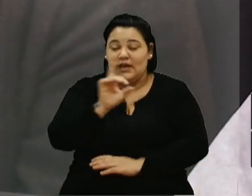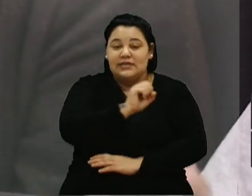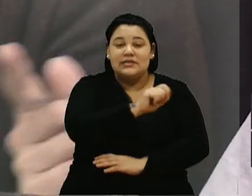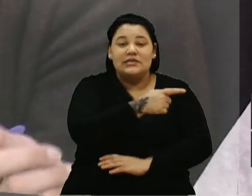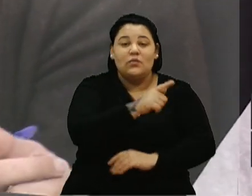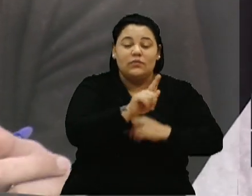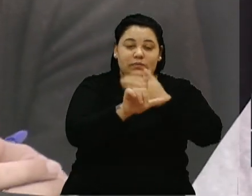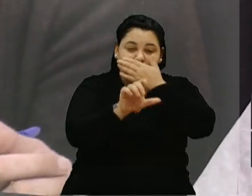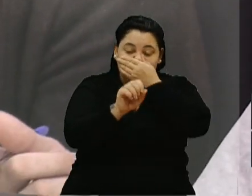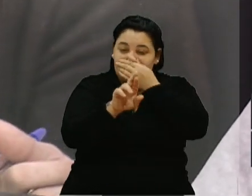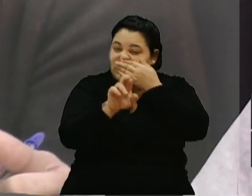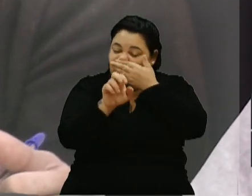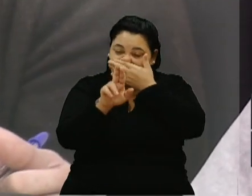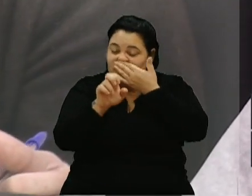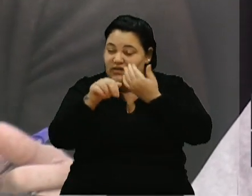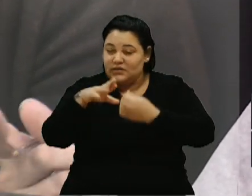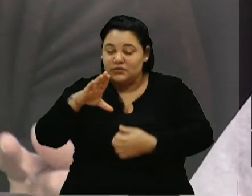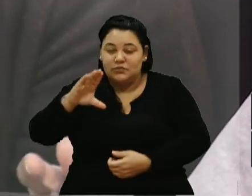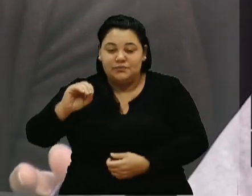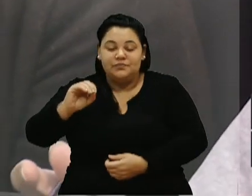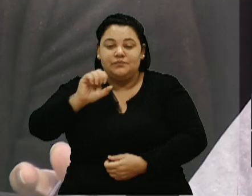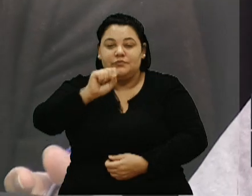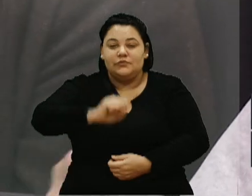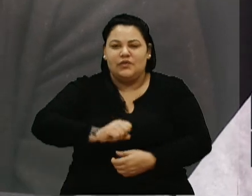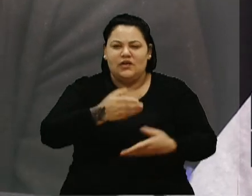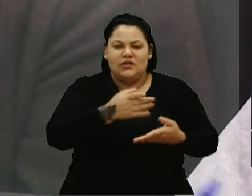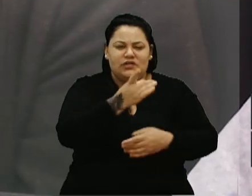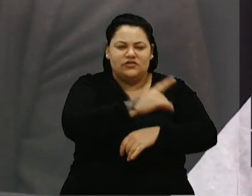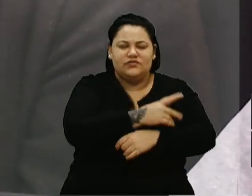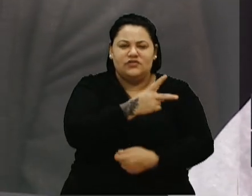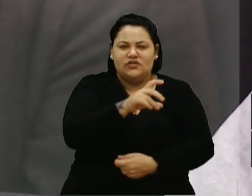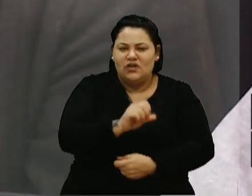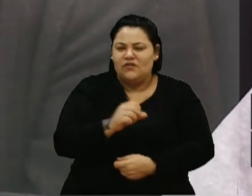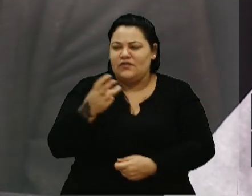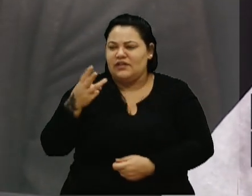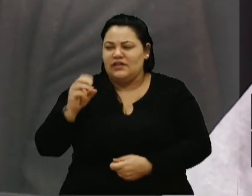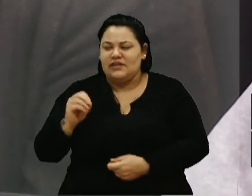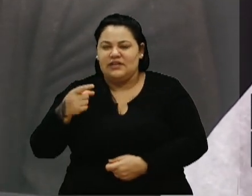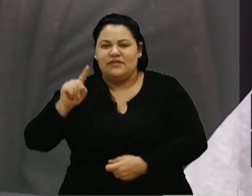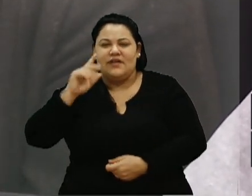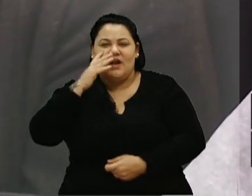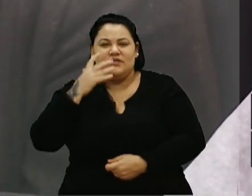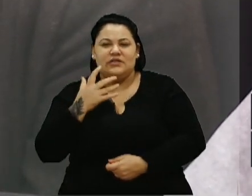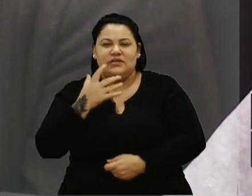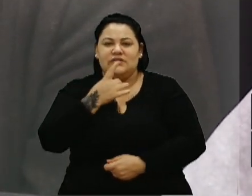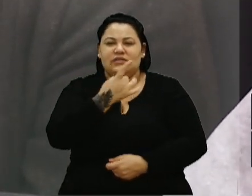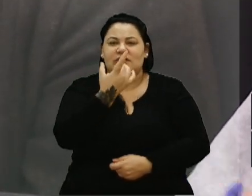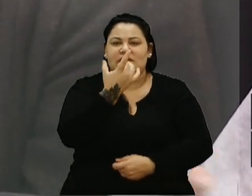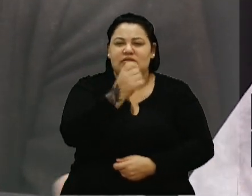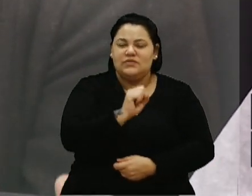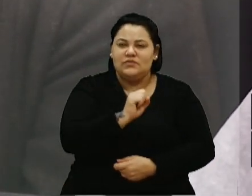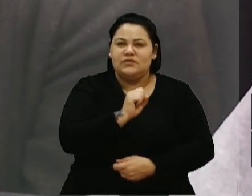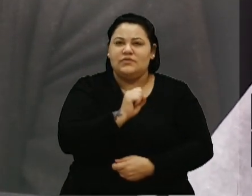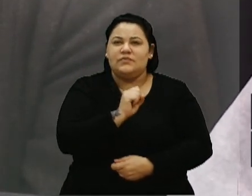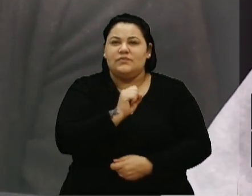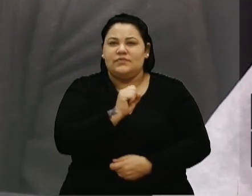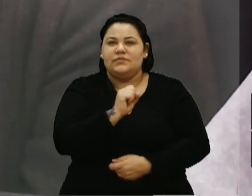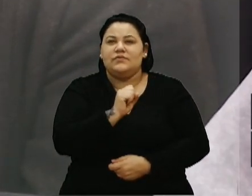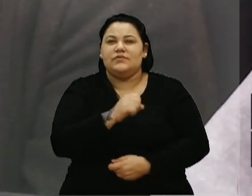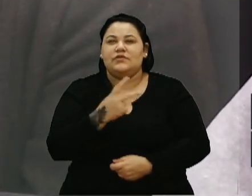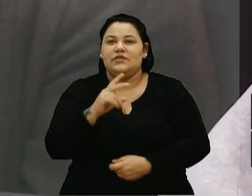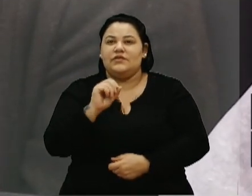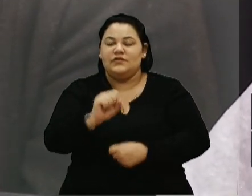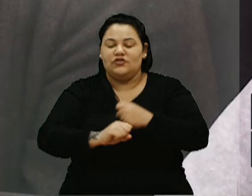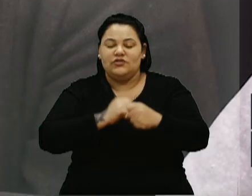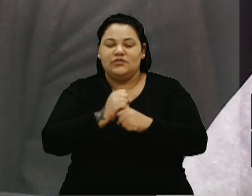Sul, onde que agora, dia 29 e 30, vai acontecer o 18º Mental Tchê, dos 20 anos